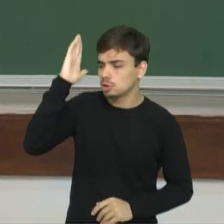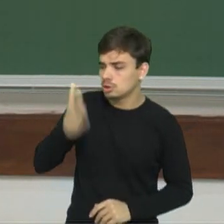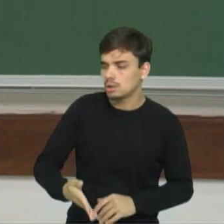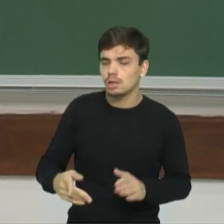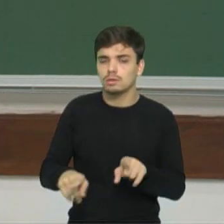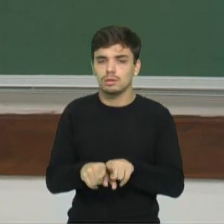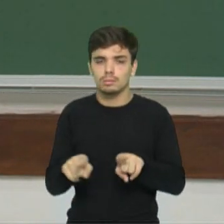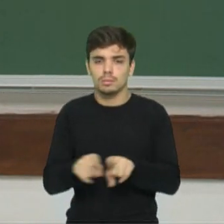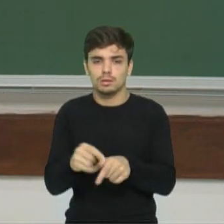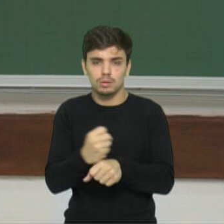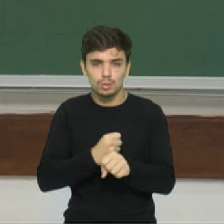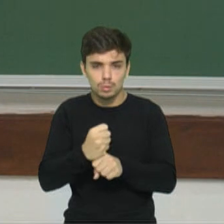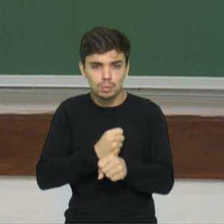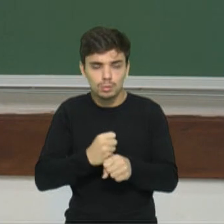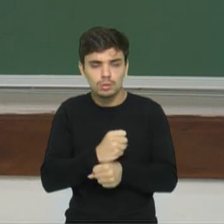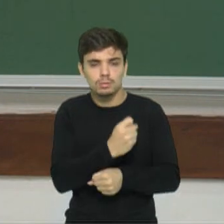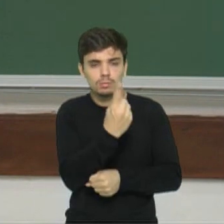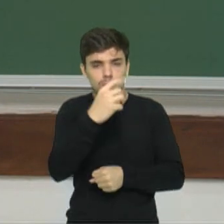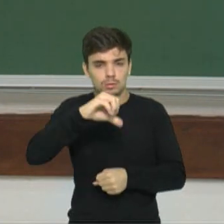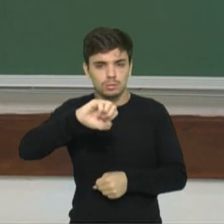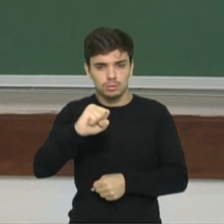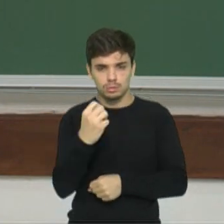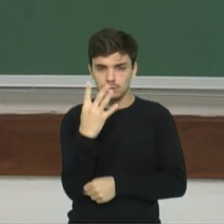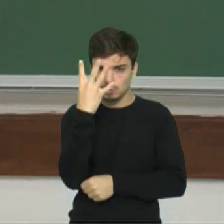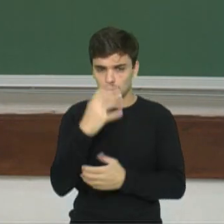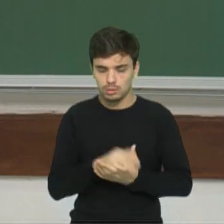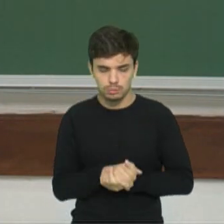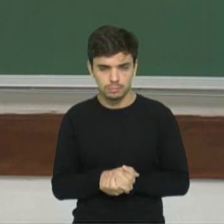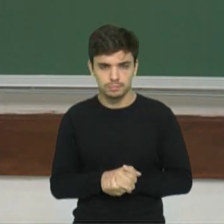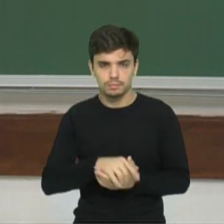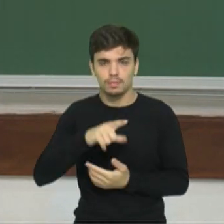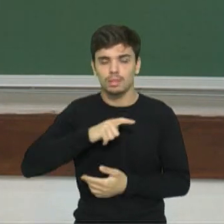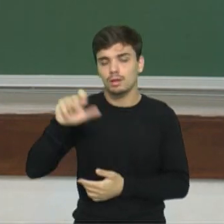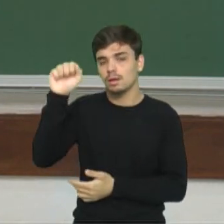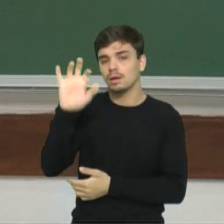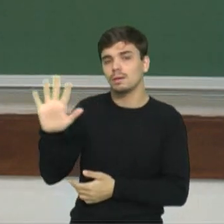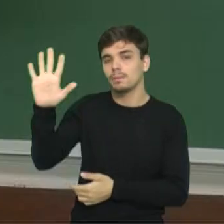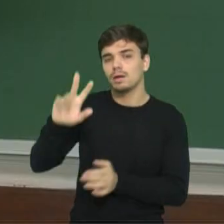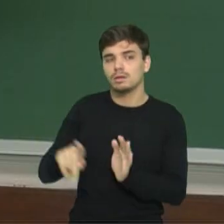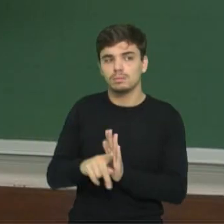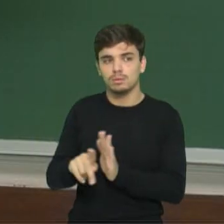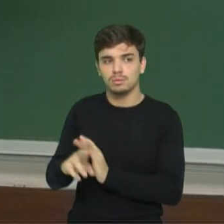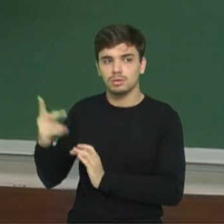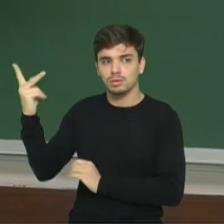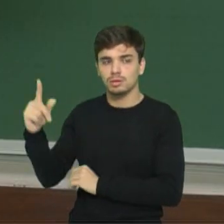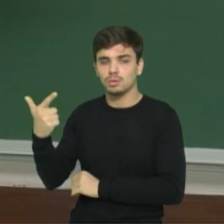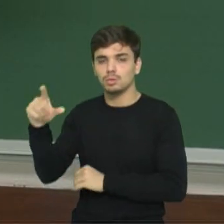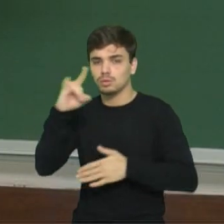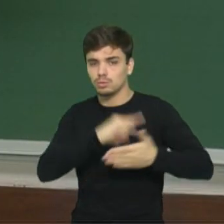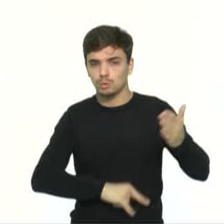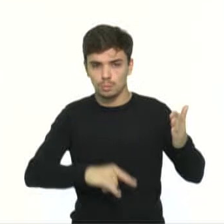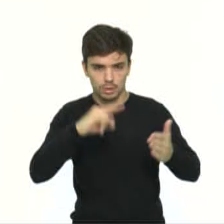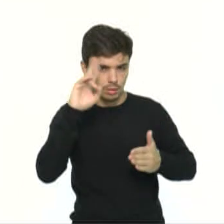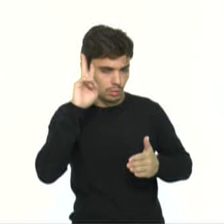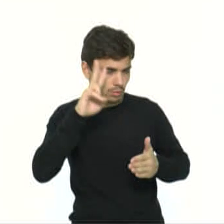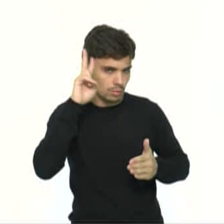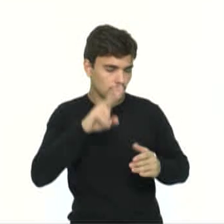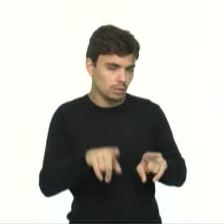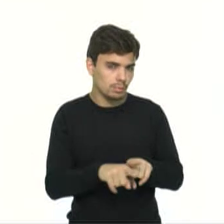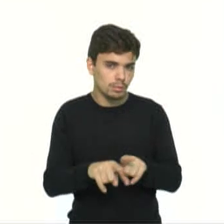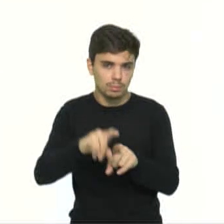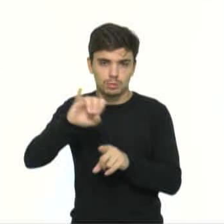Uruguai no ano de 1984. Então aqui eu trago a foto do Pepe, mais um documento histórico, né, do Pepe, do José